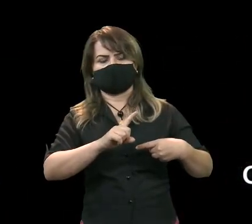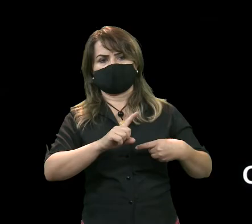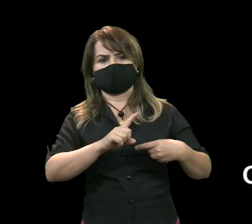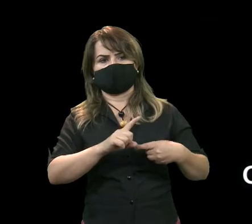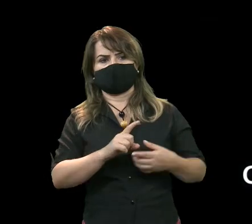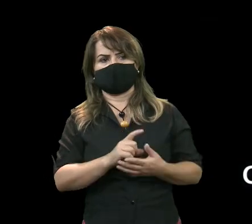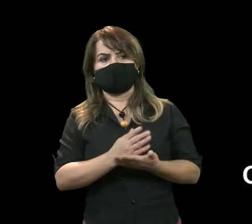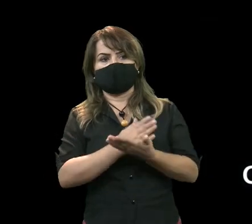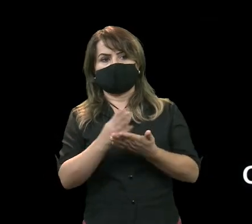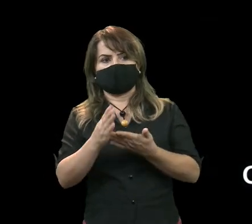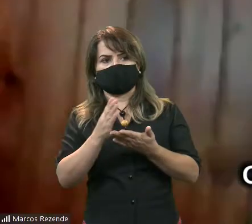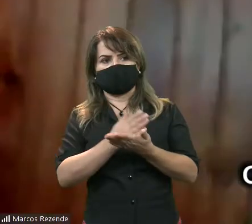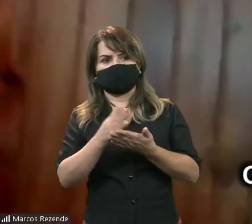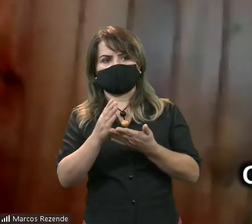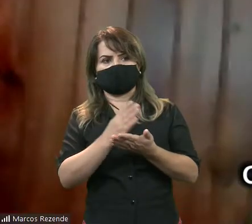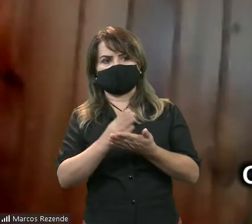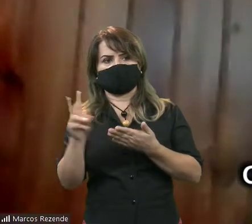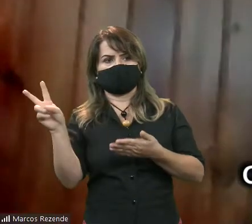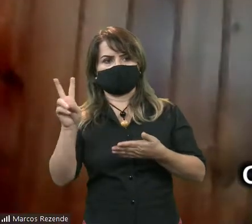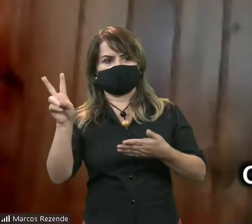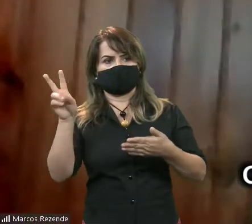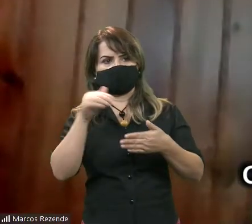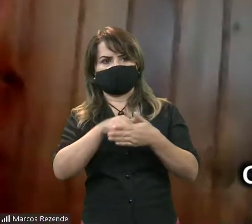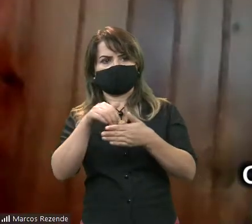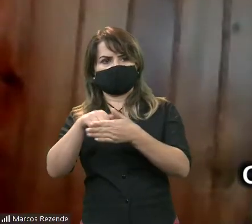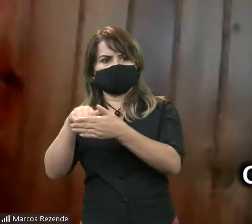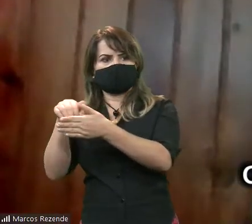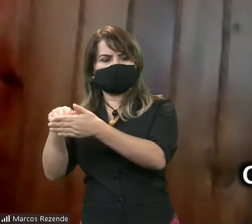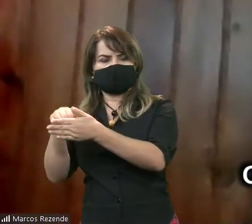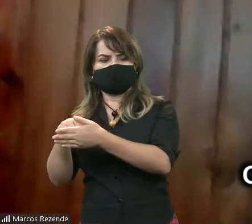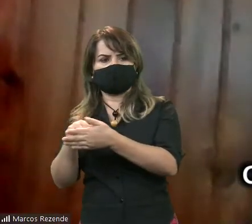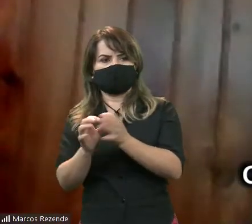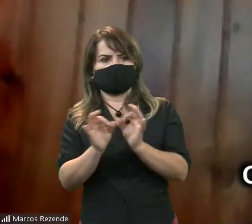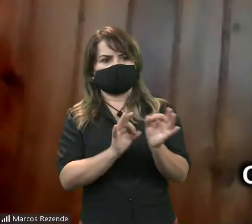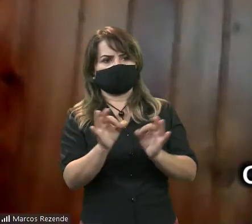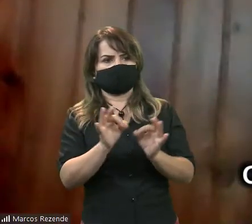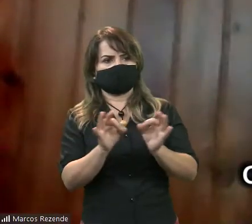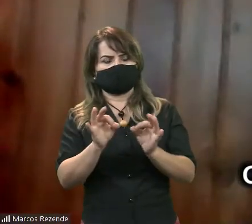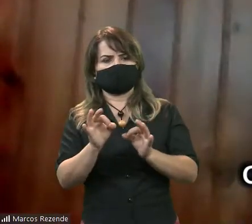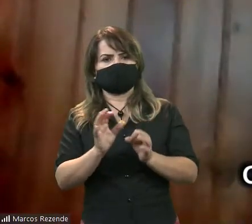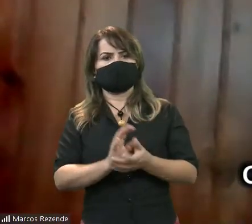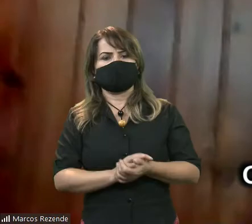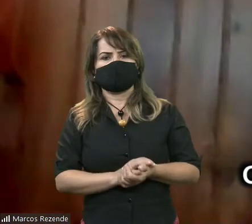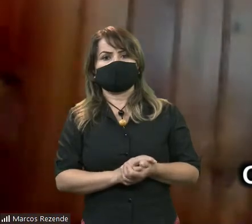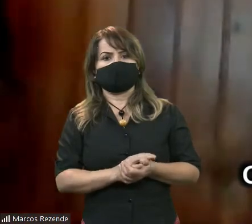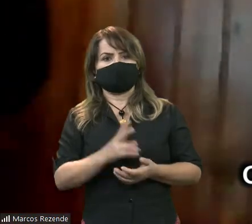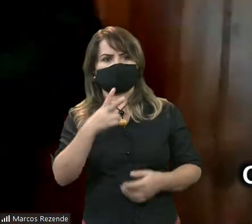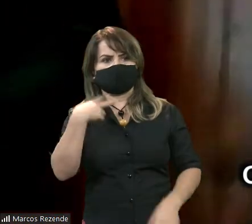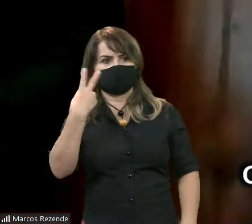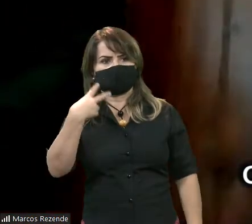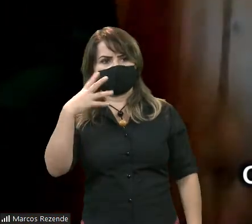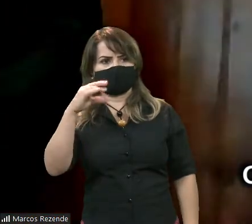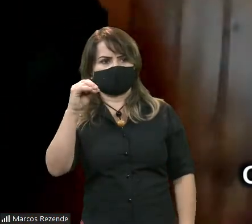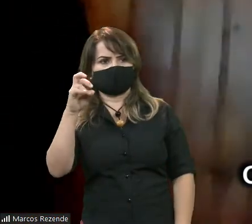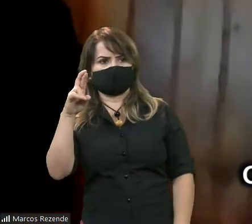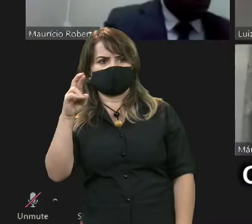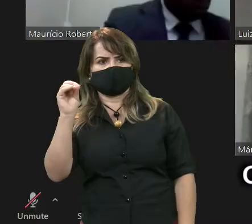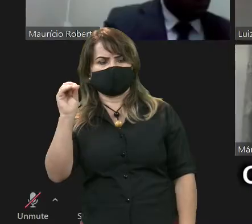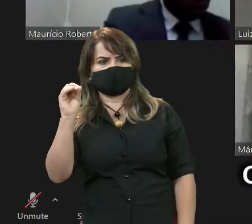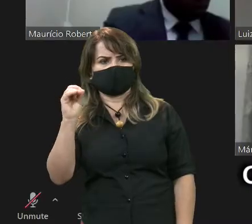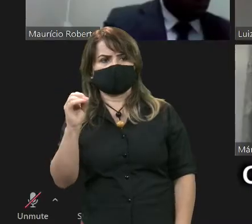Vou dar início ao processo de votação. Vereador Cícero do Ceasa.